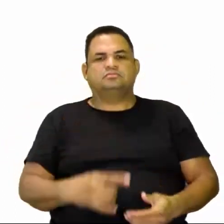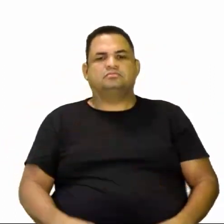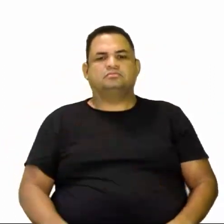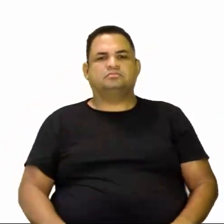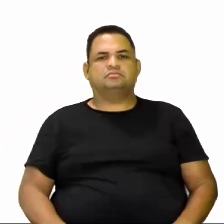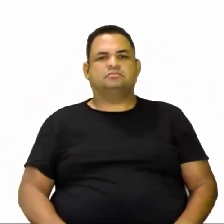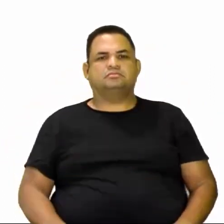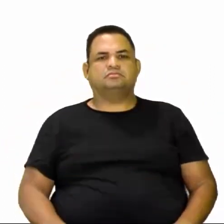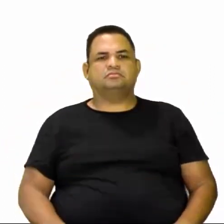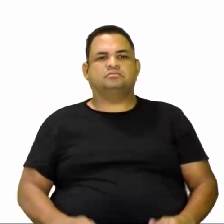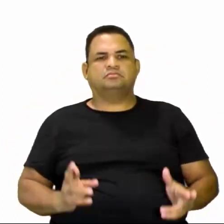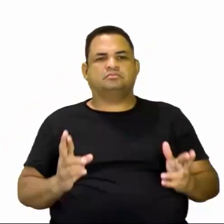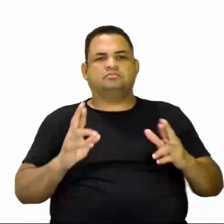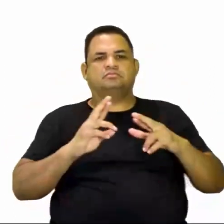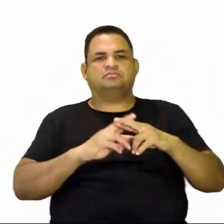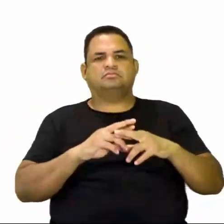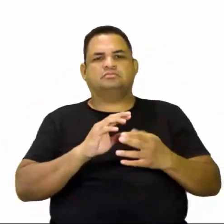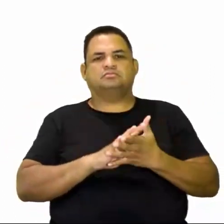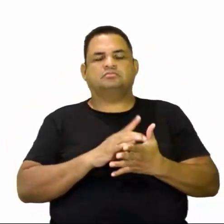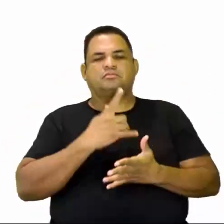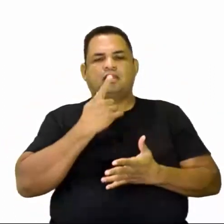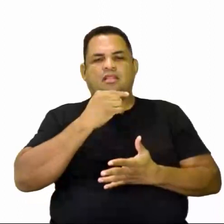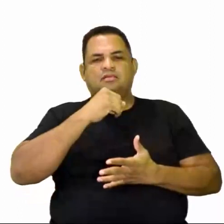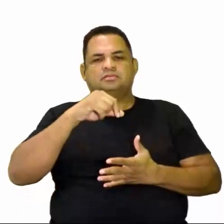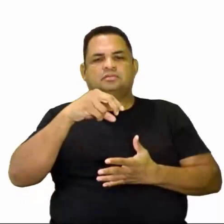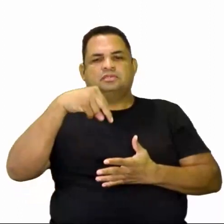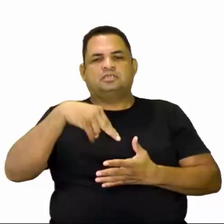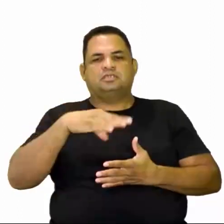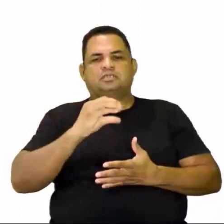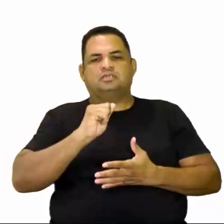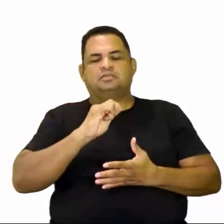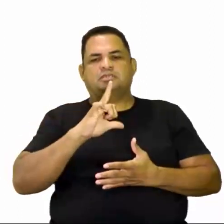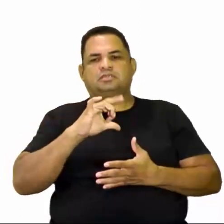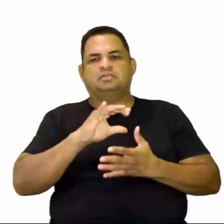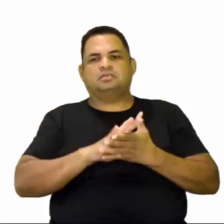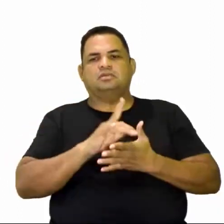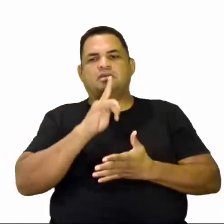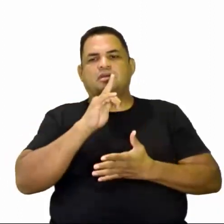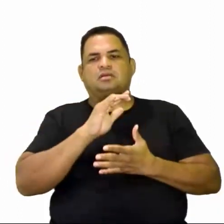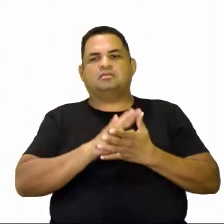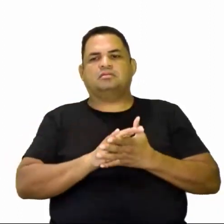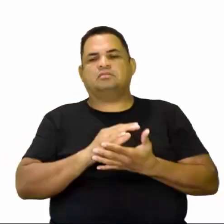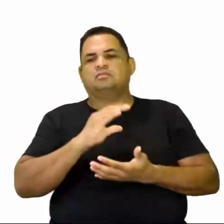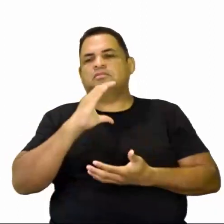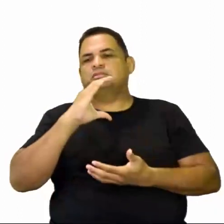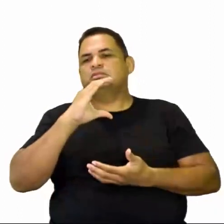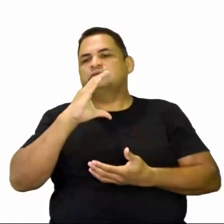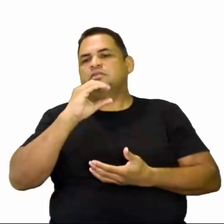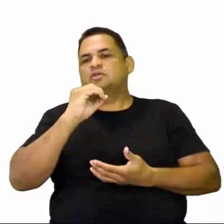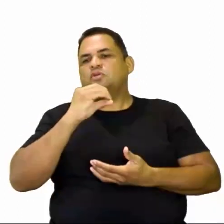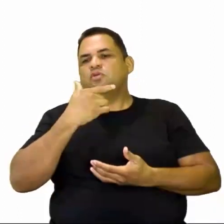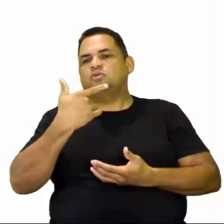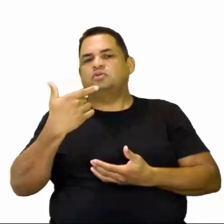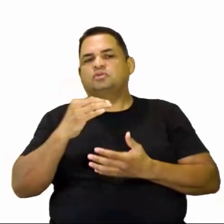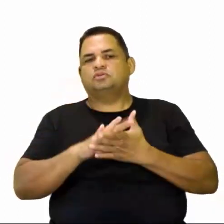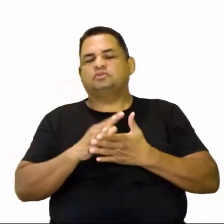que nesta reação, um sal, cloreto de sódio, água e gás carbônico foram